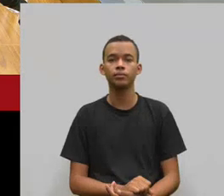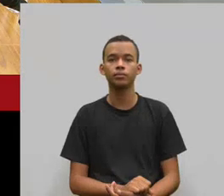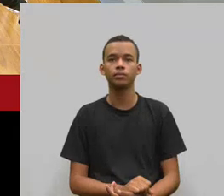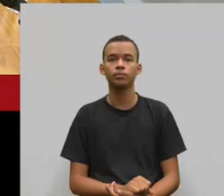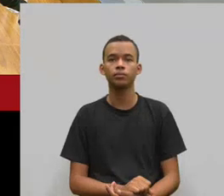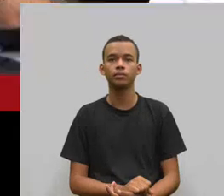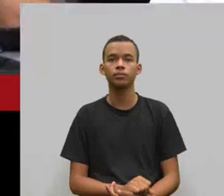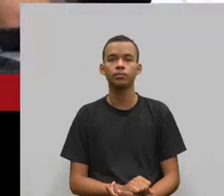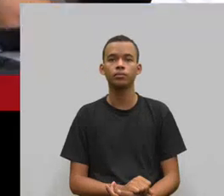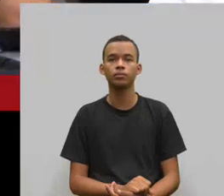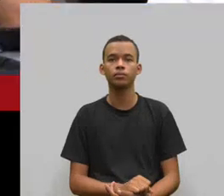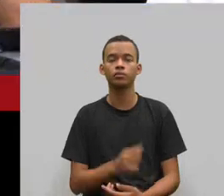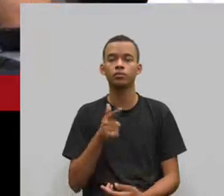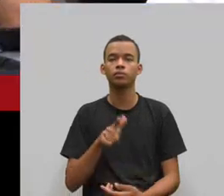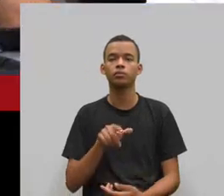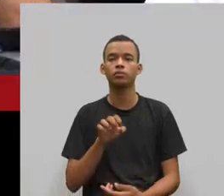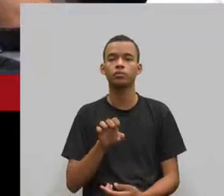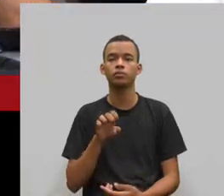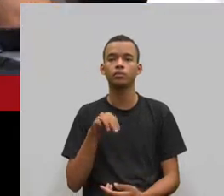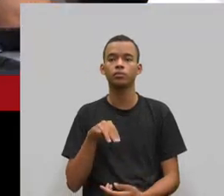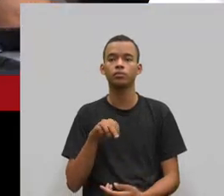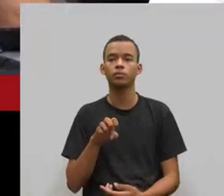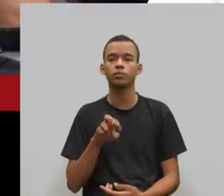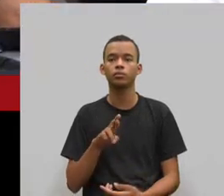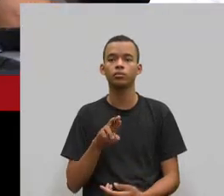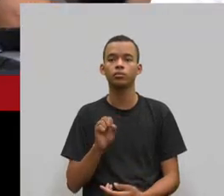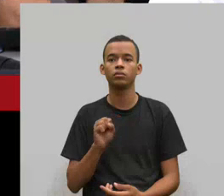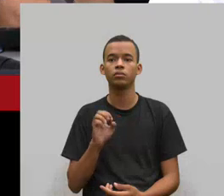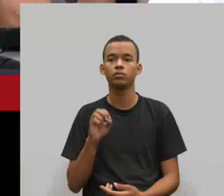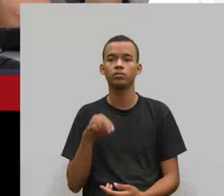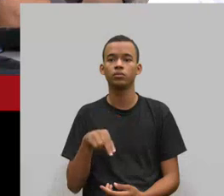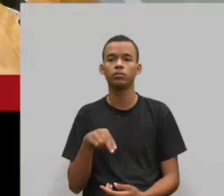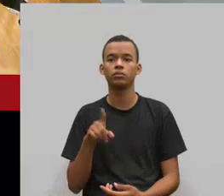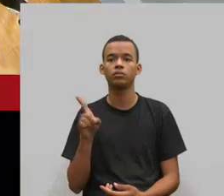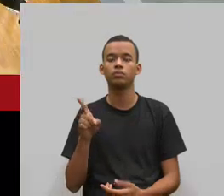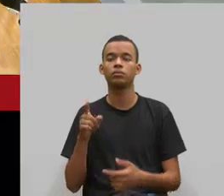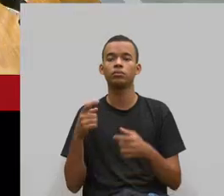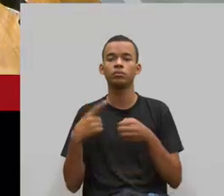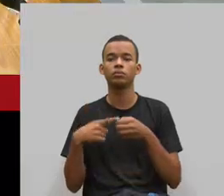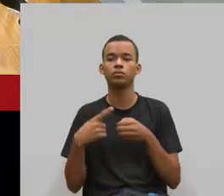Erson h de Freitas Vereador Câmara Municipal de